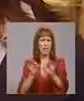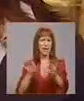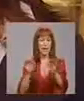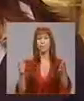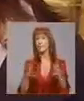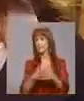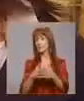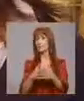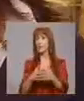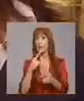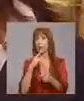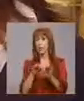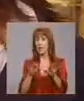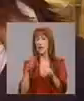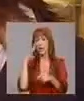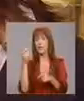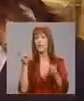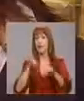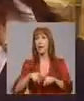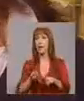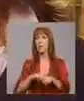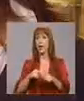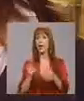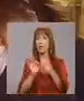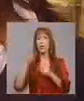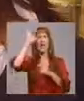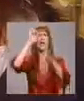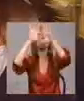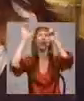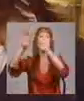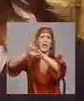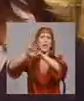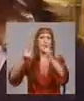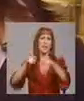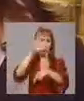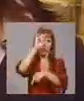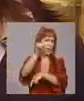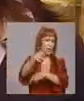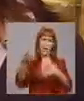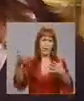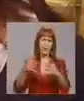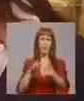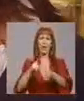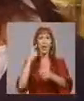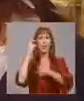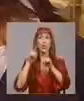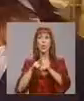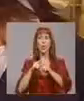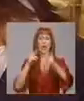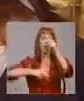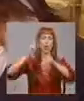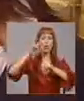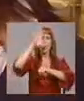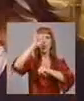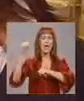e muito em linha, naturalmente, também com a componente ideológica da direita e deste Governo, que é a procura da construção